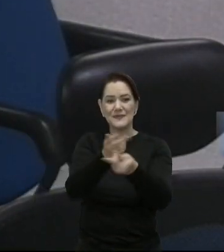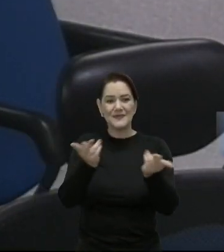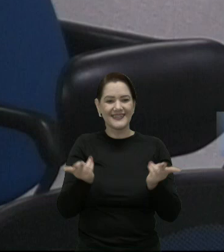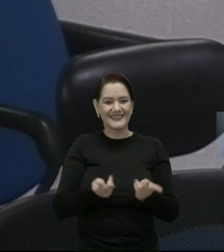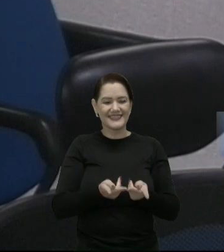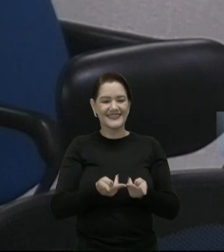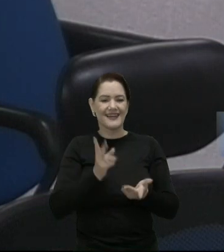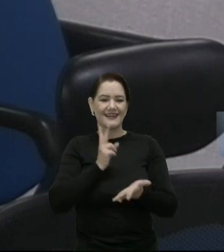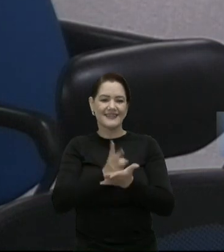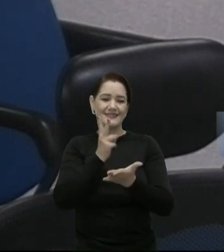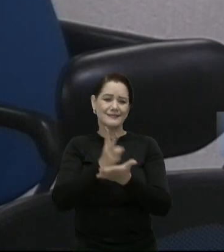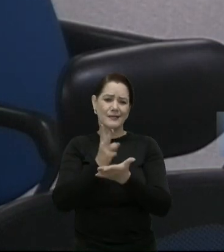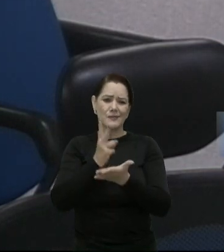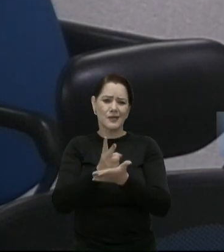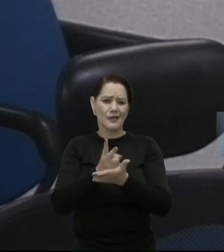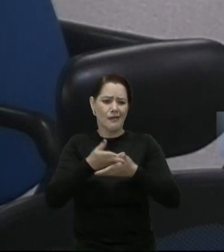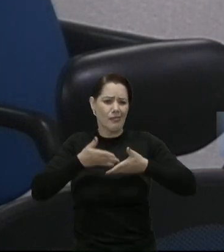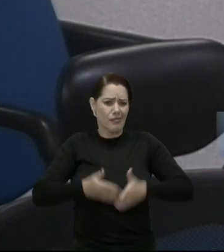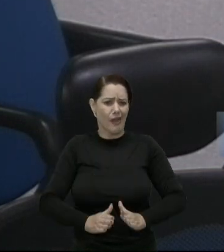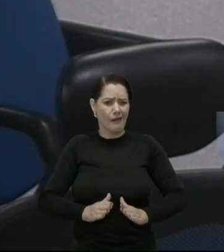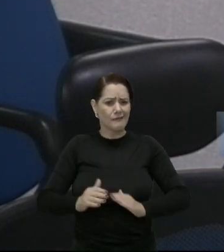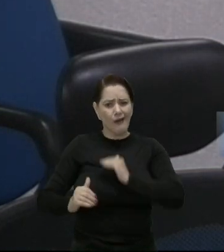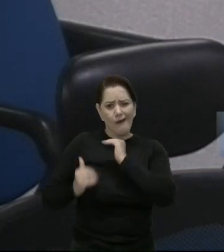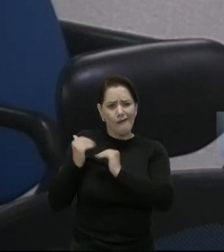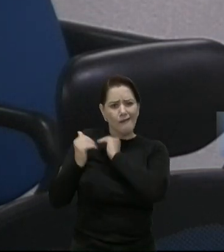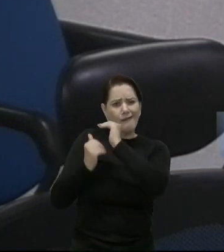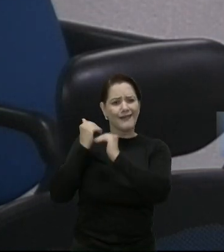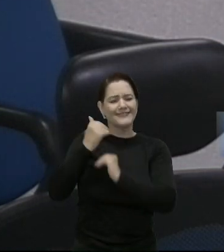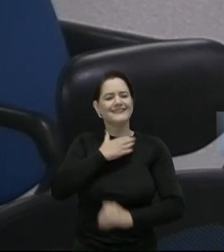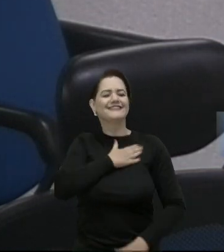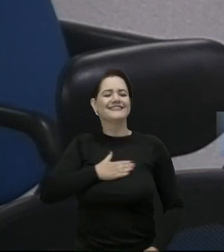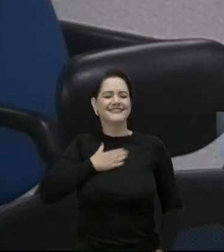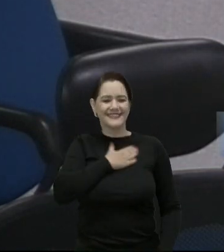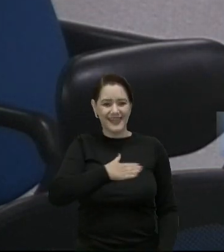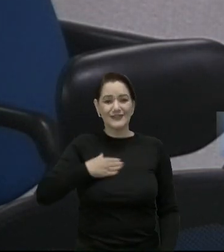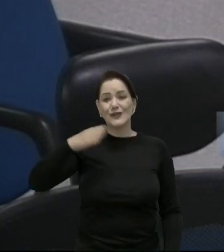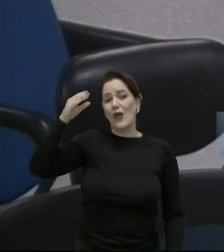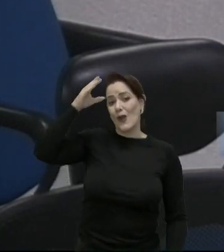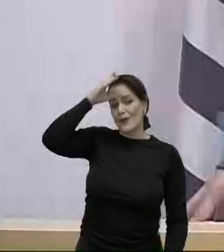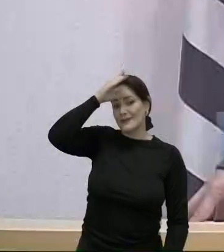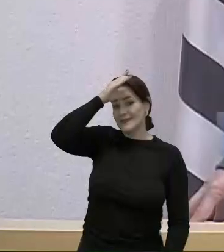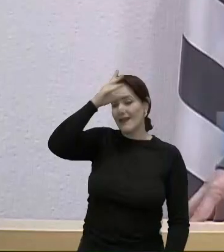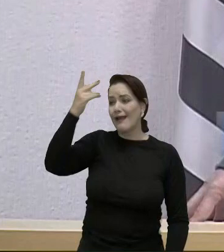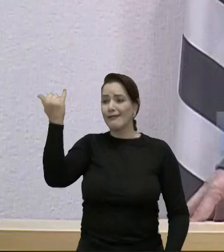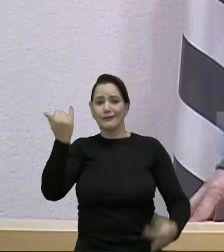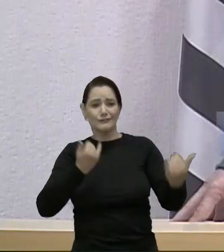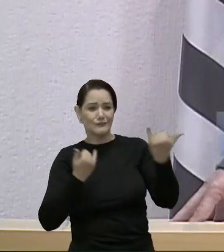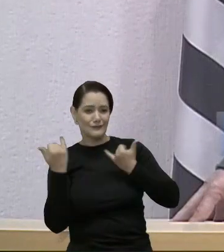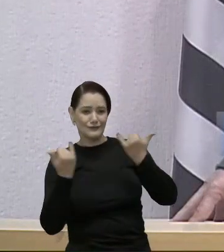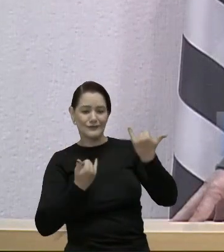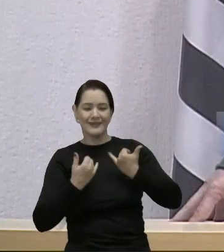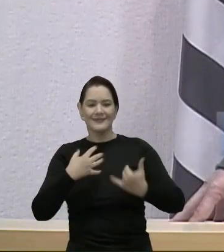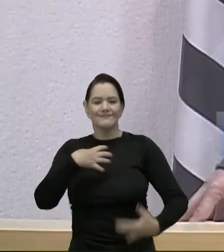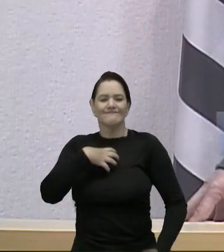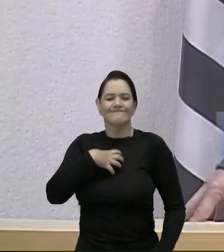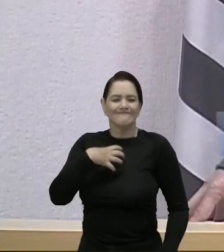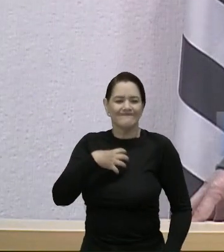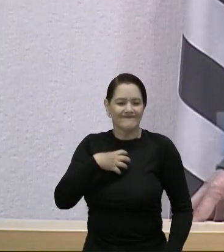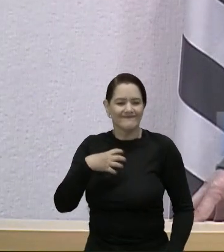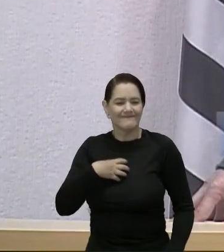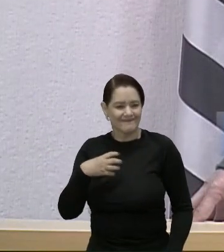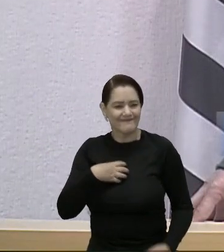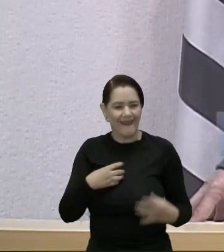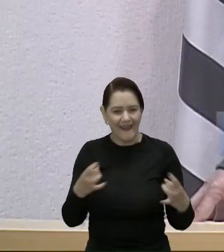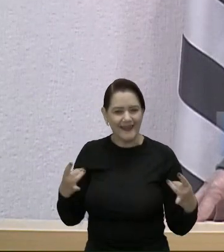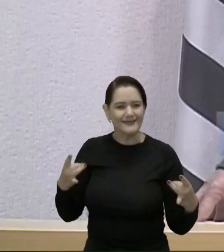praticamente desde que nasceu e se sente satisfeita com o retorno dos clientes e a sensação do dever cumprido